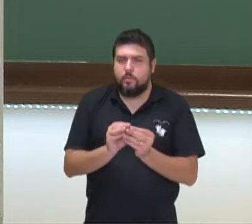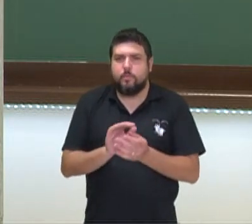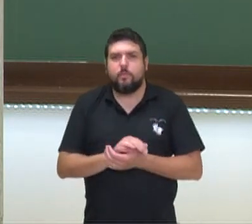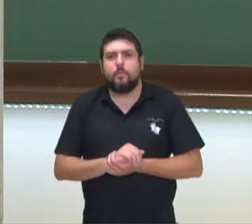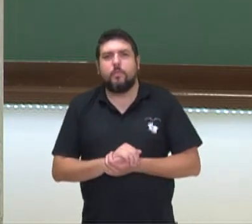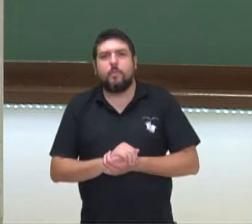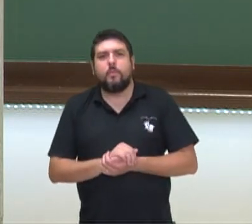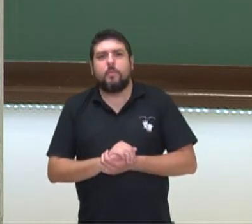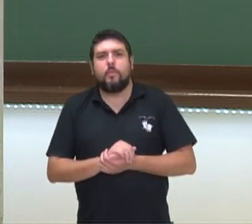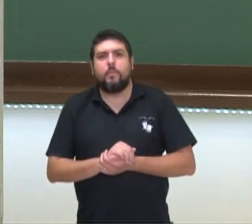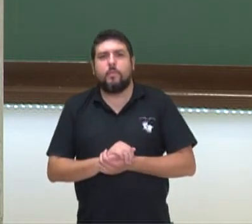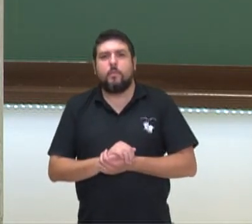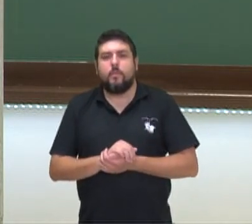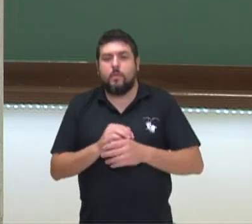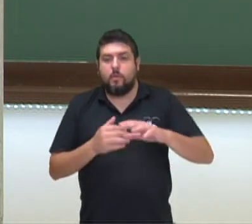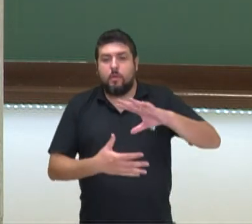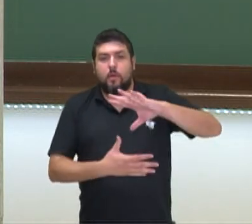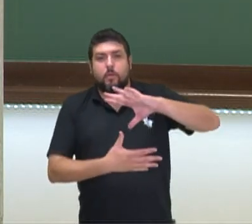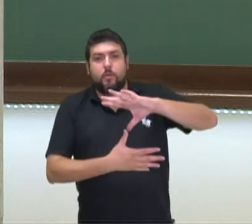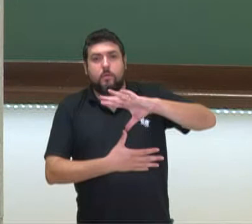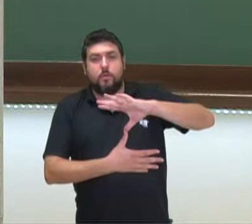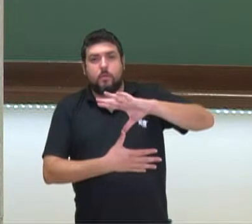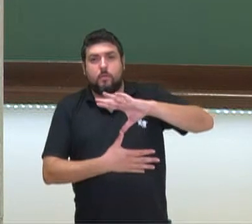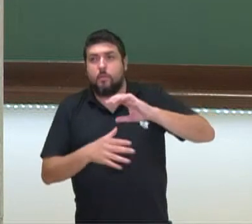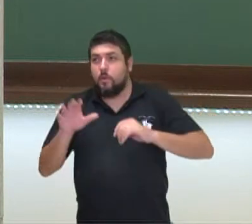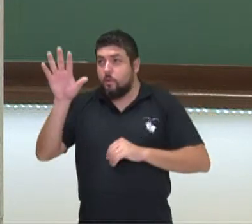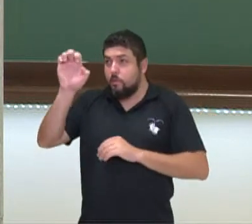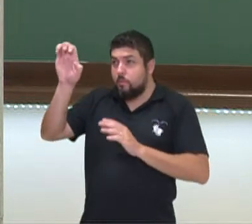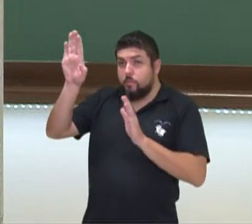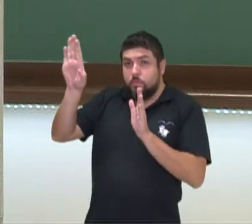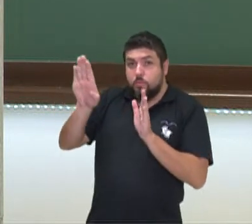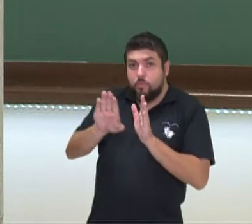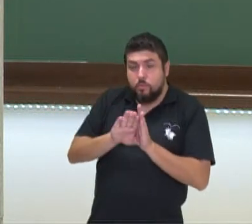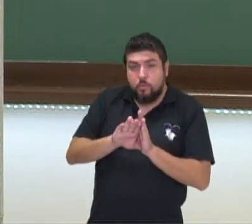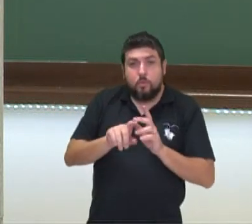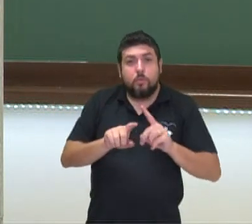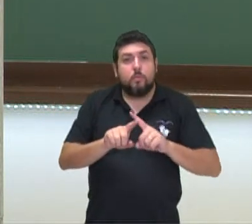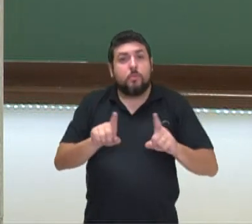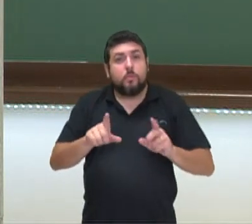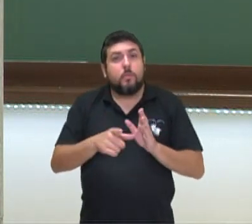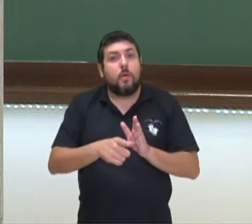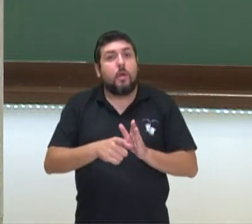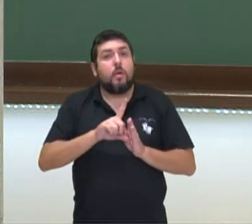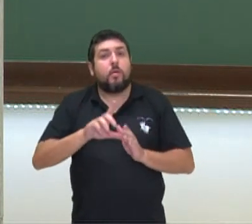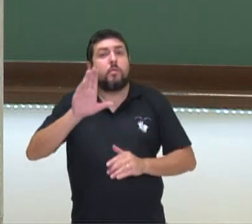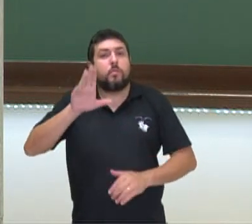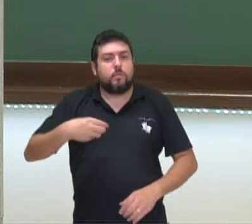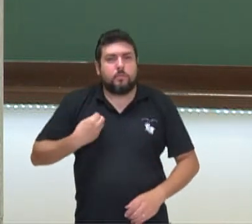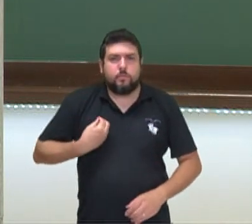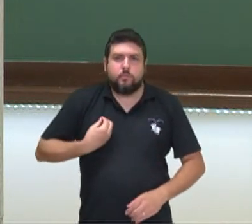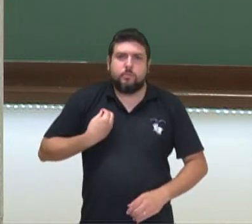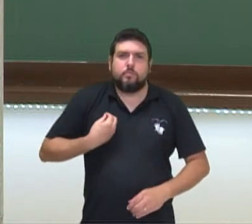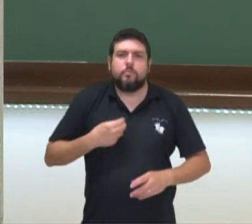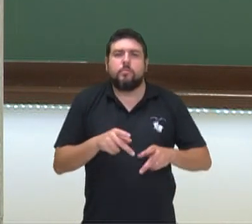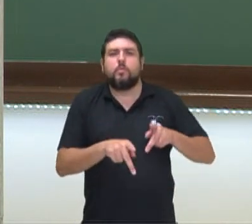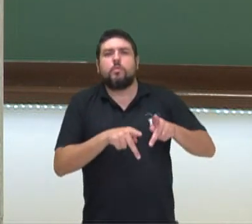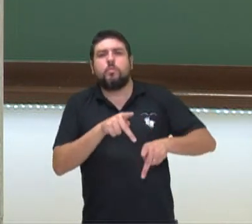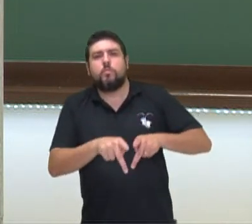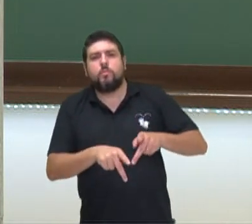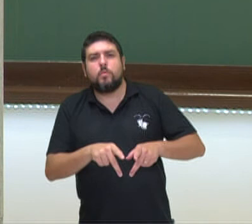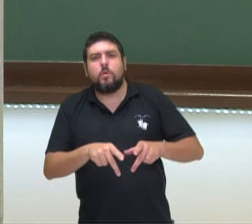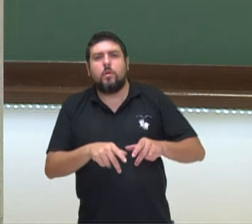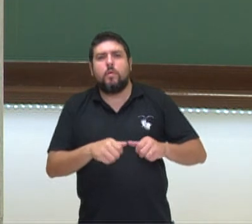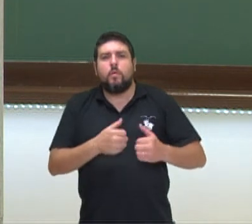dos europeus era habitada por diferentes povos, né? Astecas, maias, incas, povos tupis,